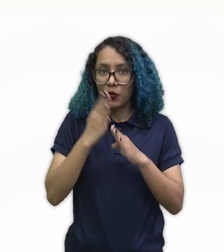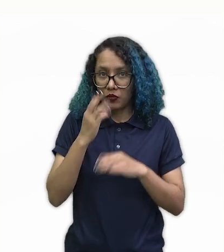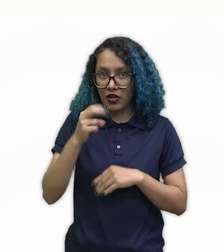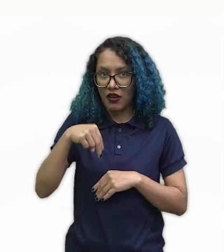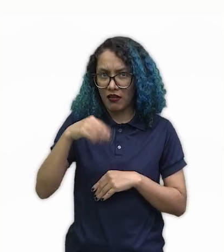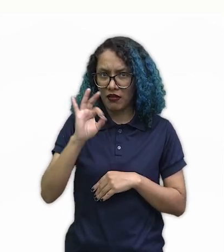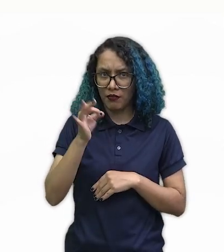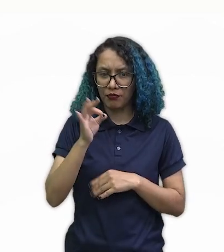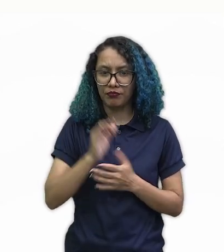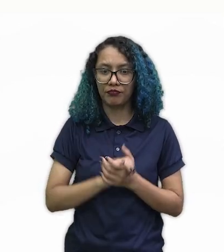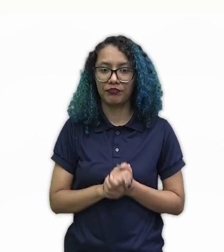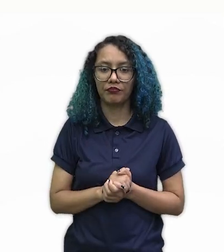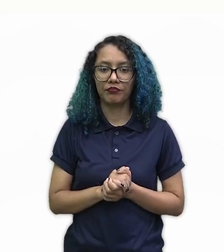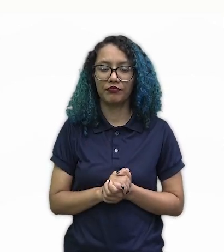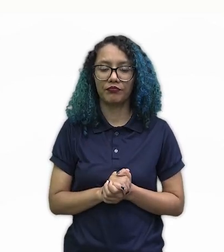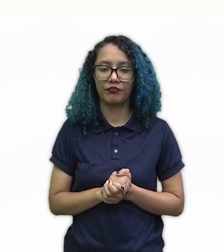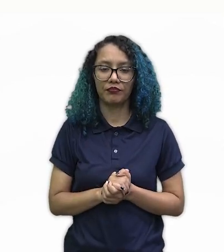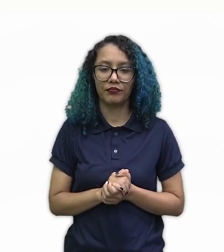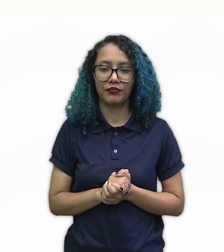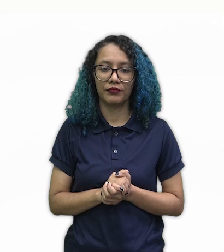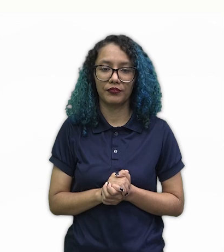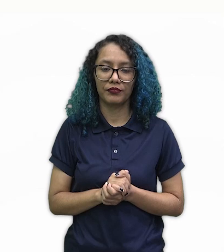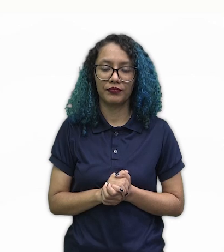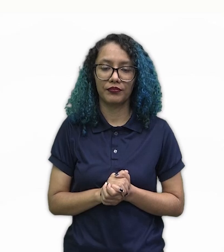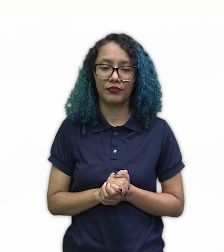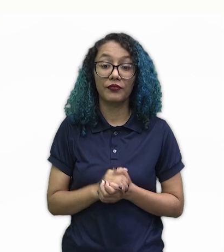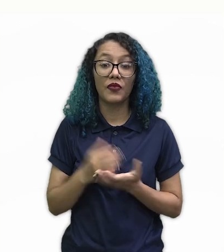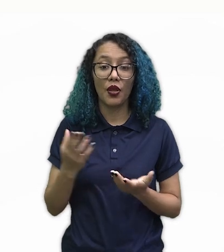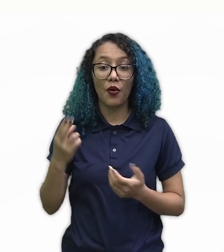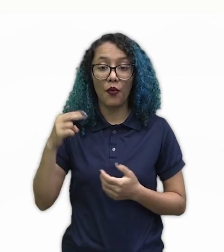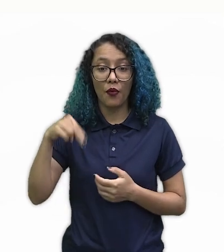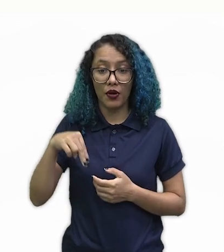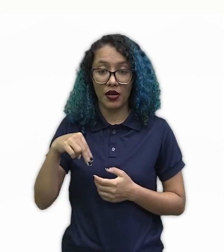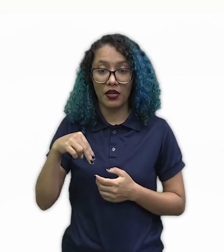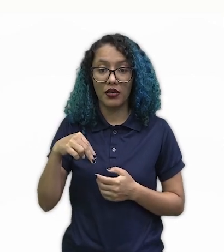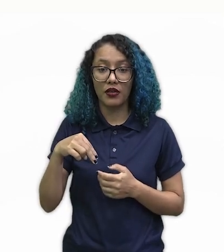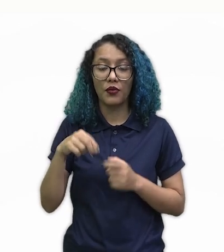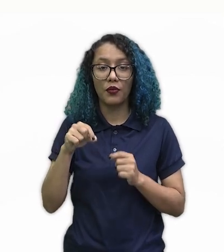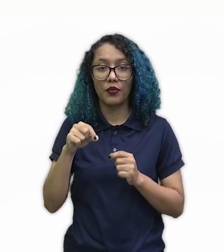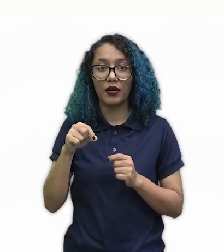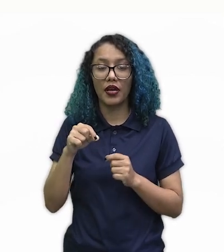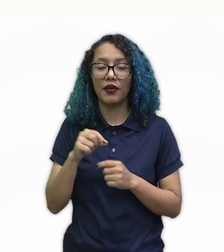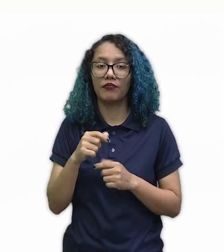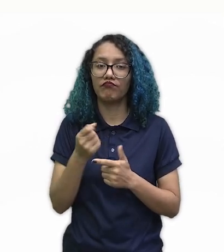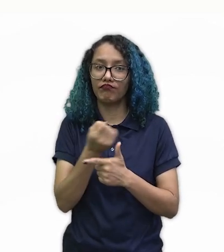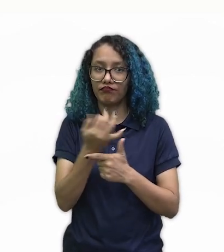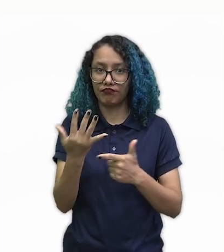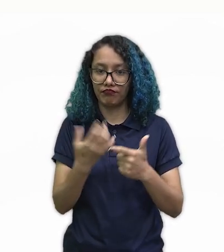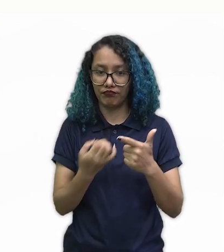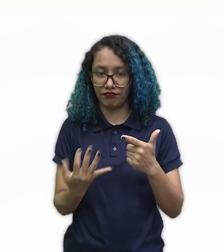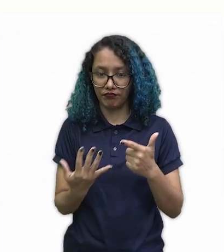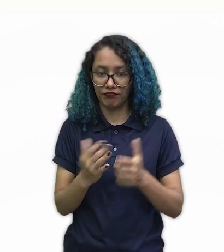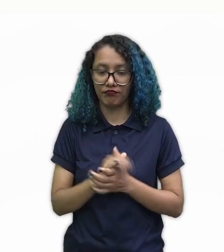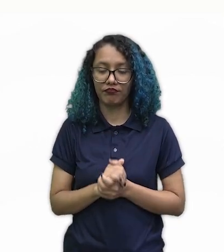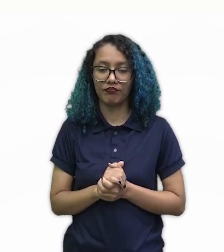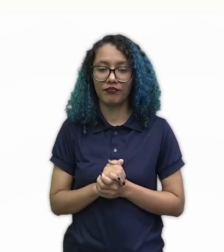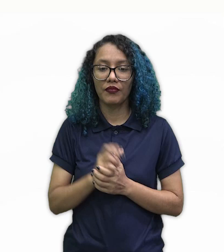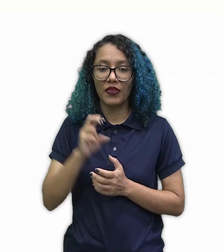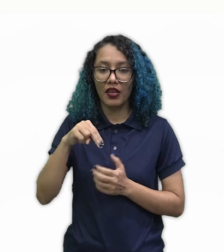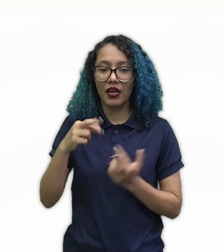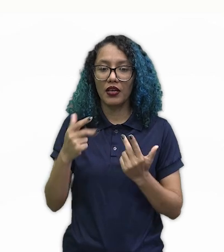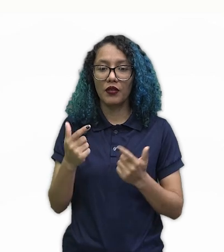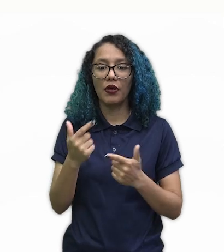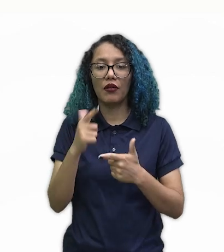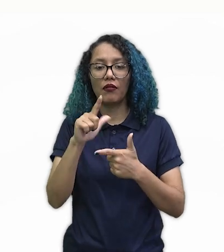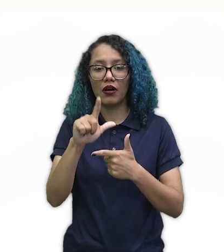valor do N, pessoal, eu vou transformar esse N vezes numa fração, onde esse N vai ser igual ao